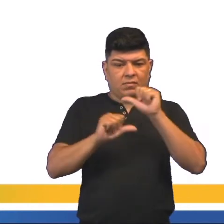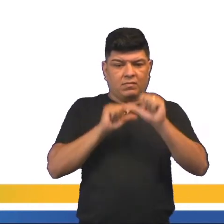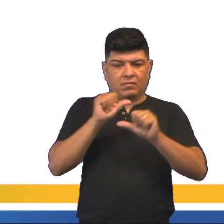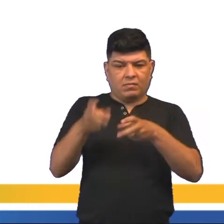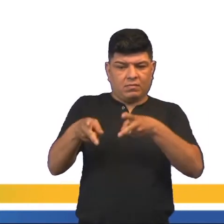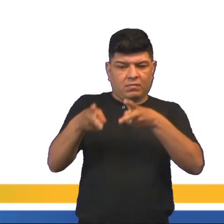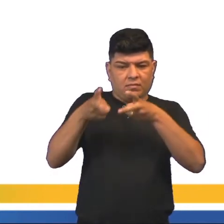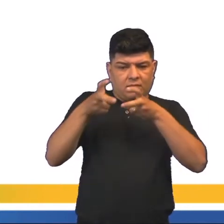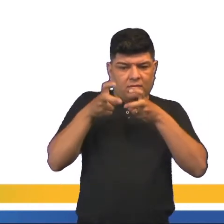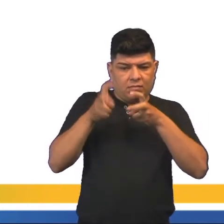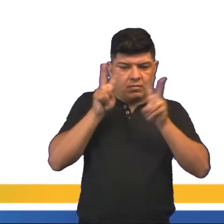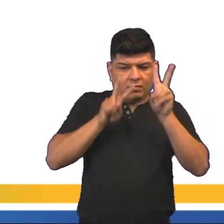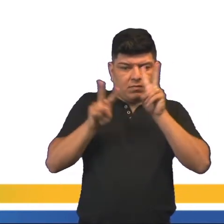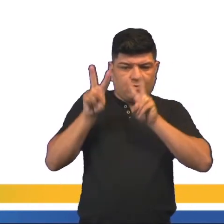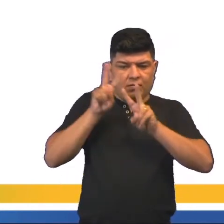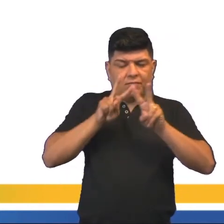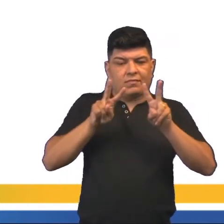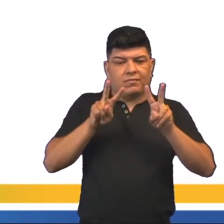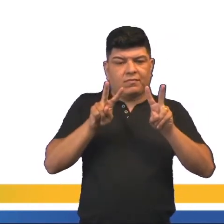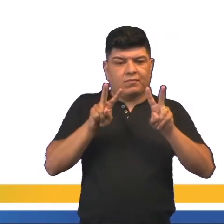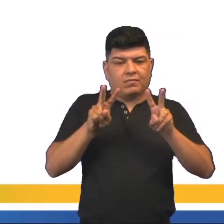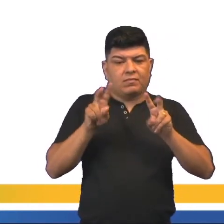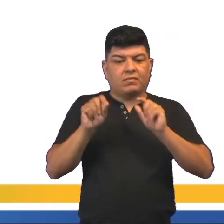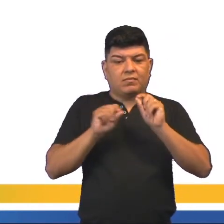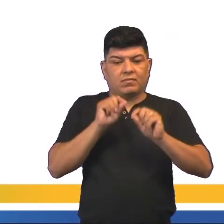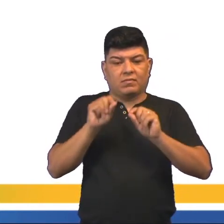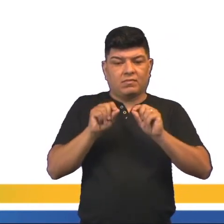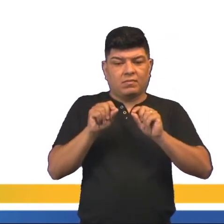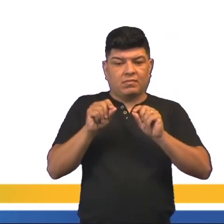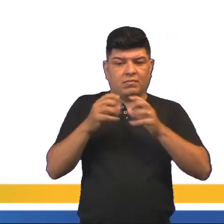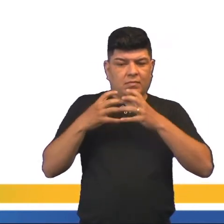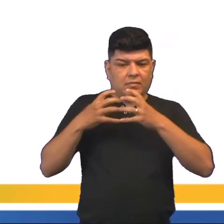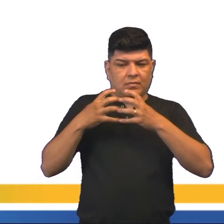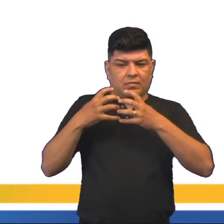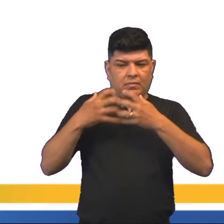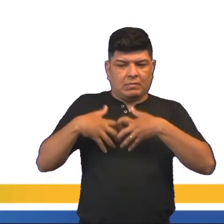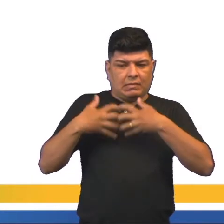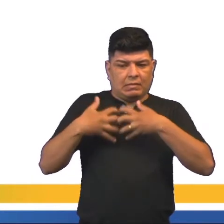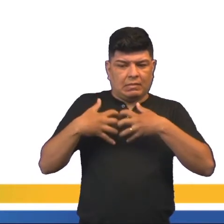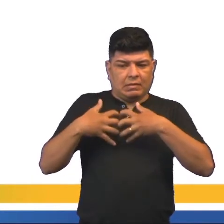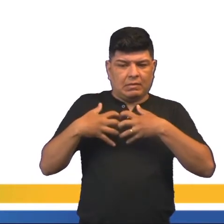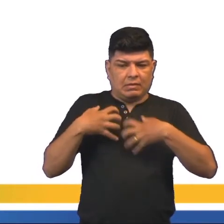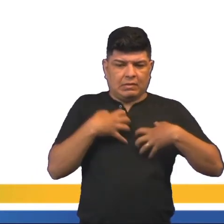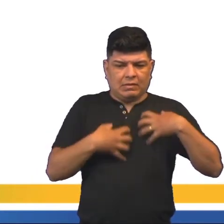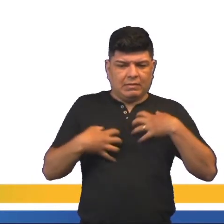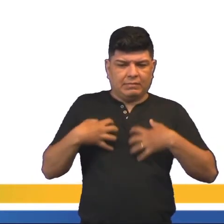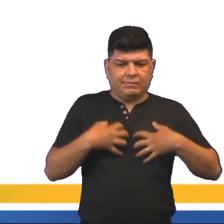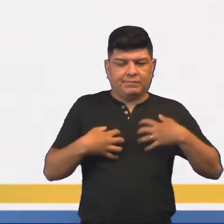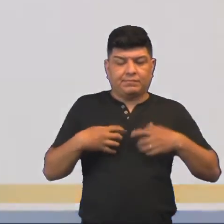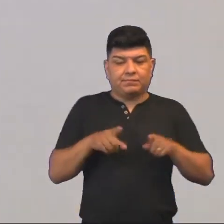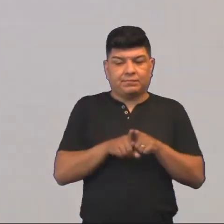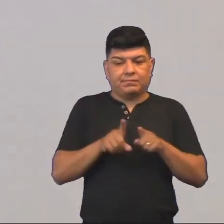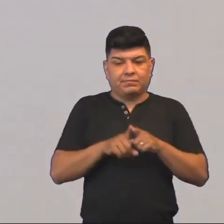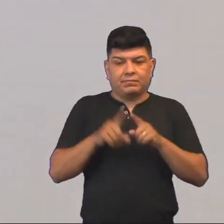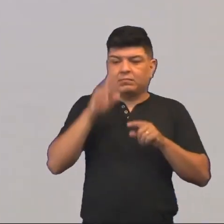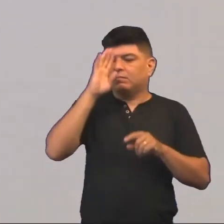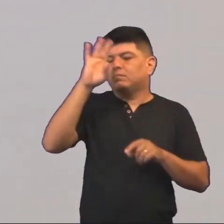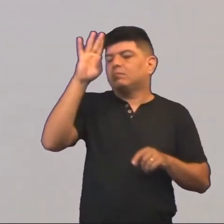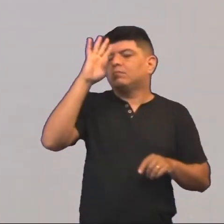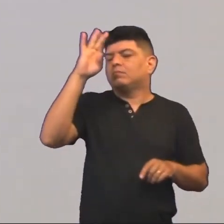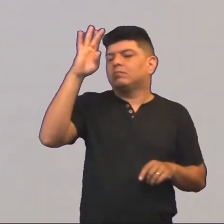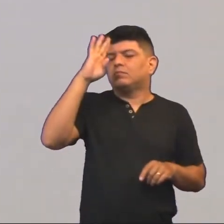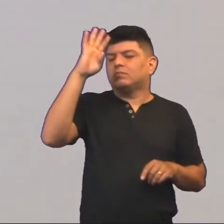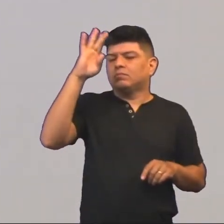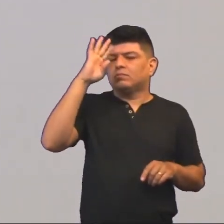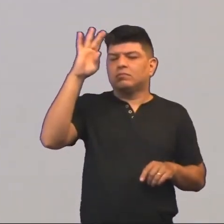a percepção, que são as perturbadoras ou que podem ser chamadas também de alucinógenas,